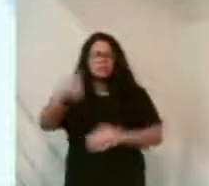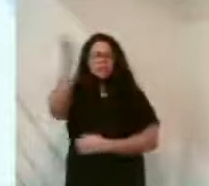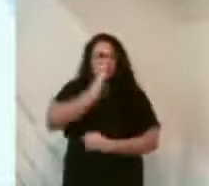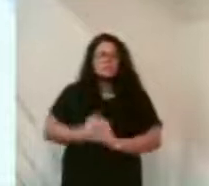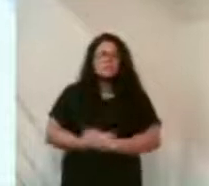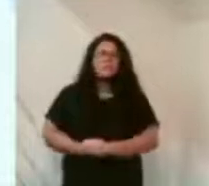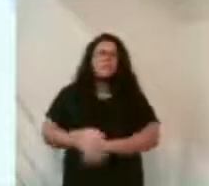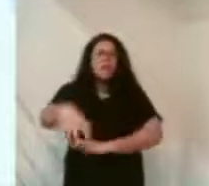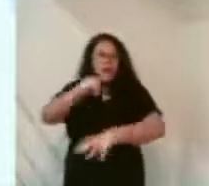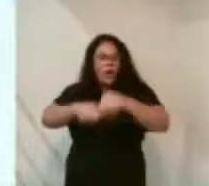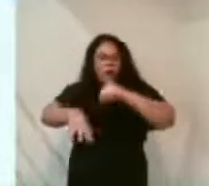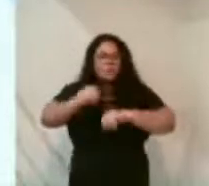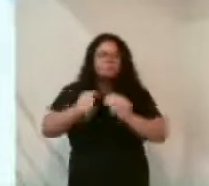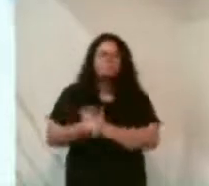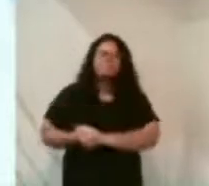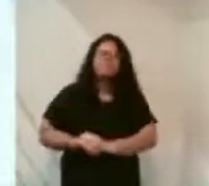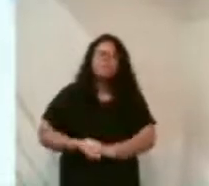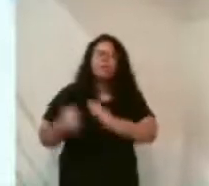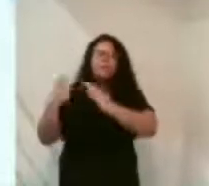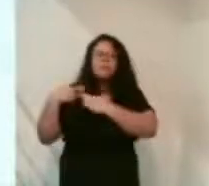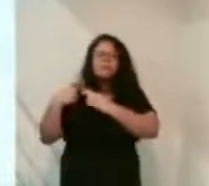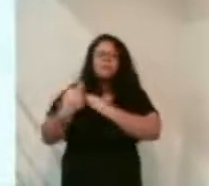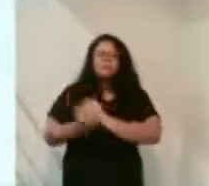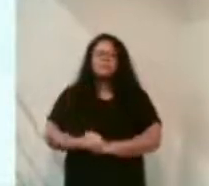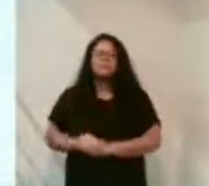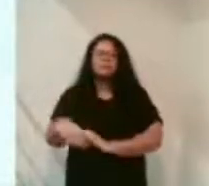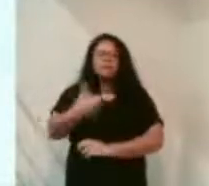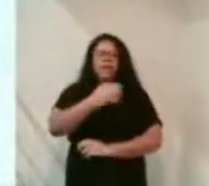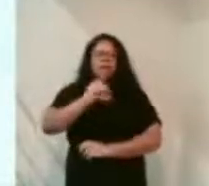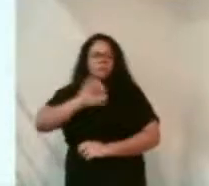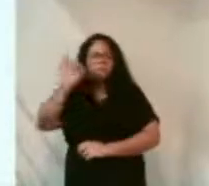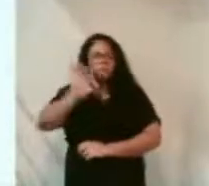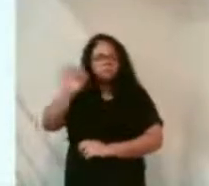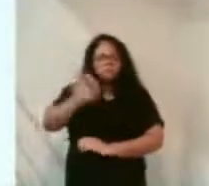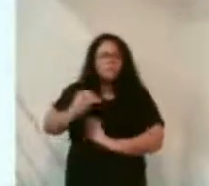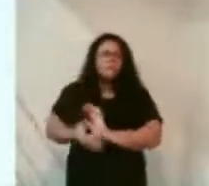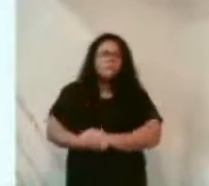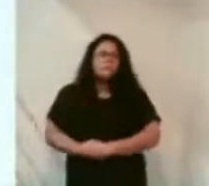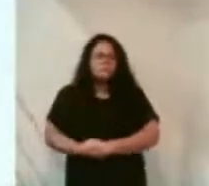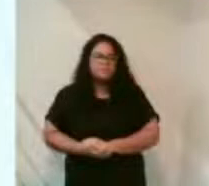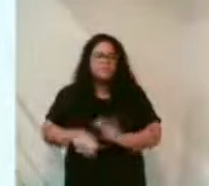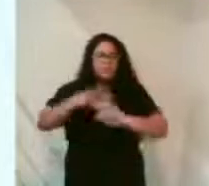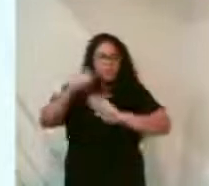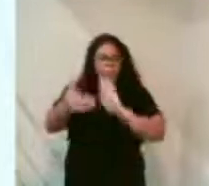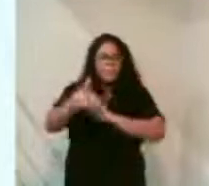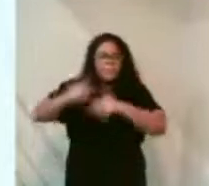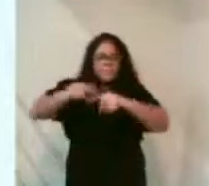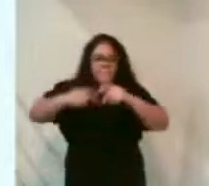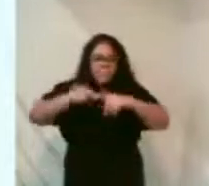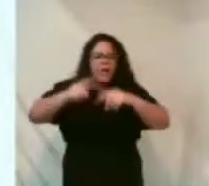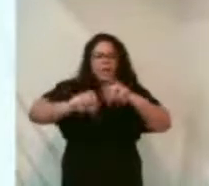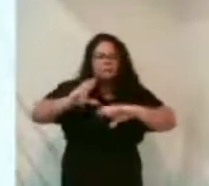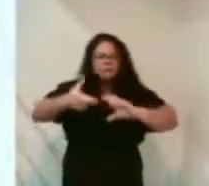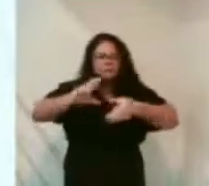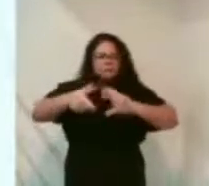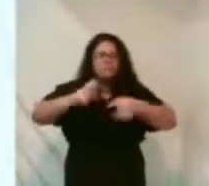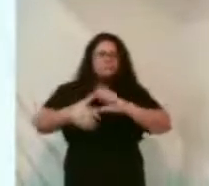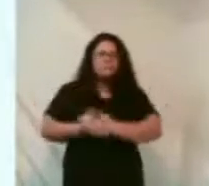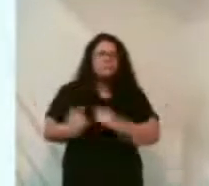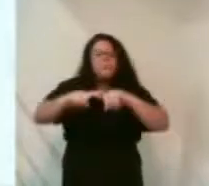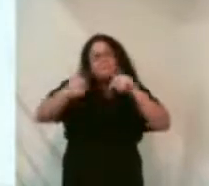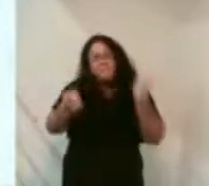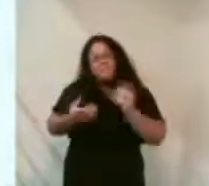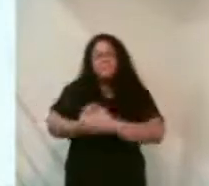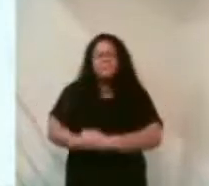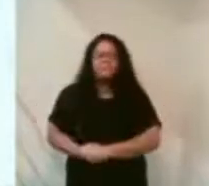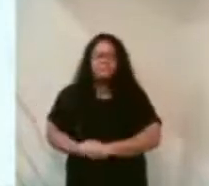por 90% da quantidade de materiais recicláveis que chegam na indústria. Contudo, a situação dos catadores e catadoras de materiais recicláveis do